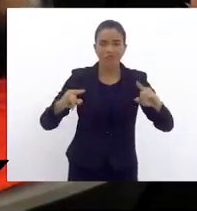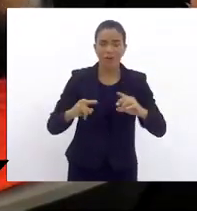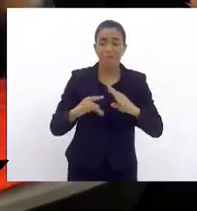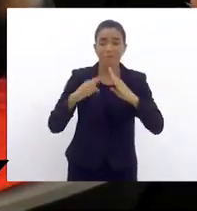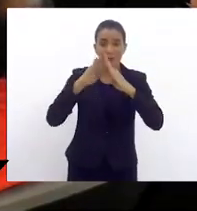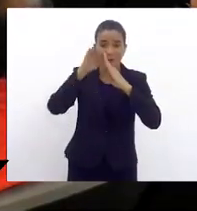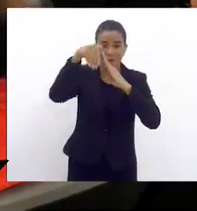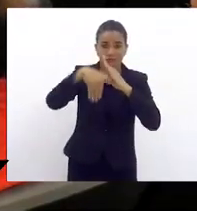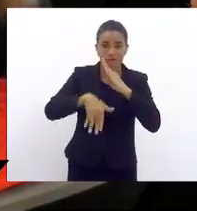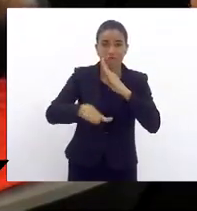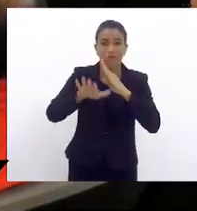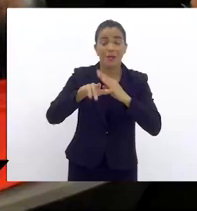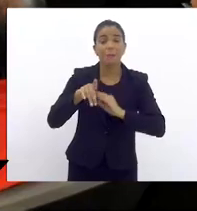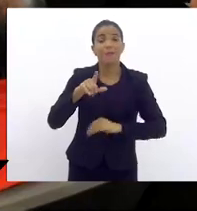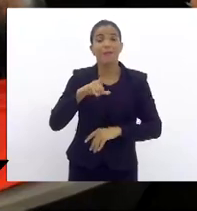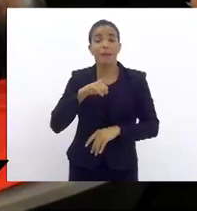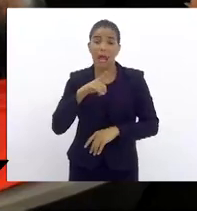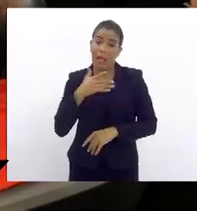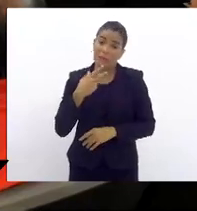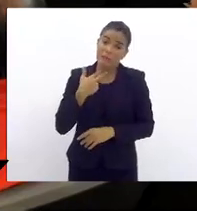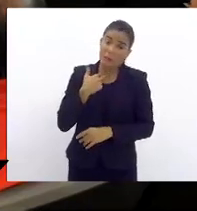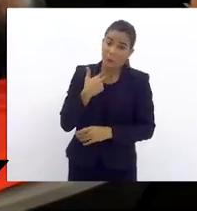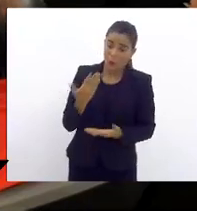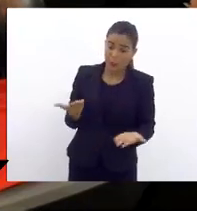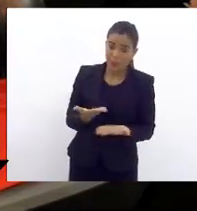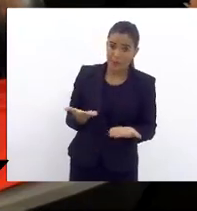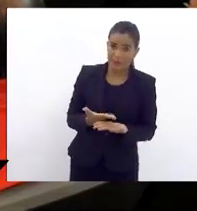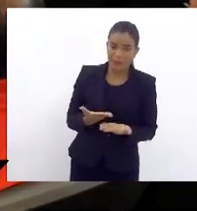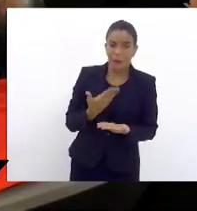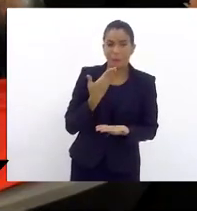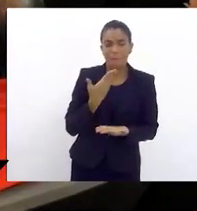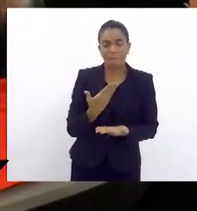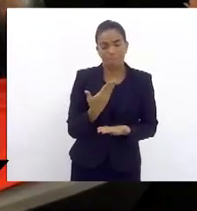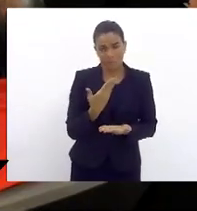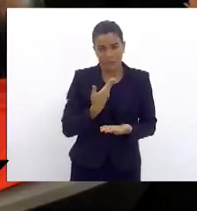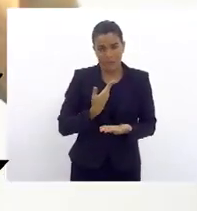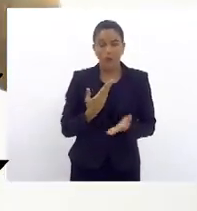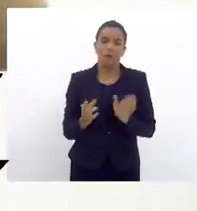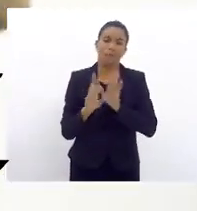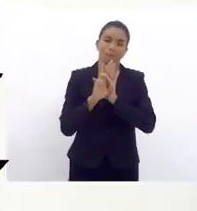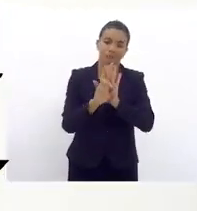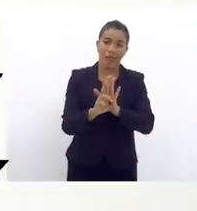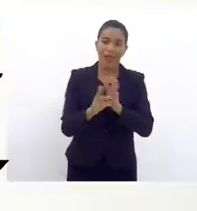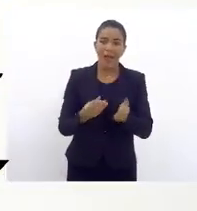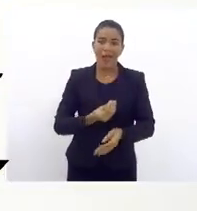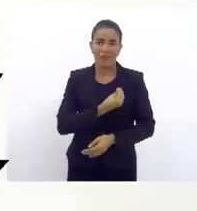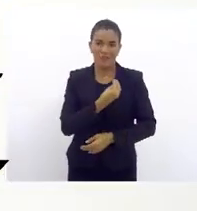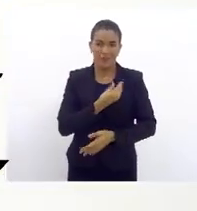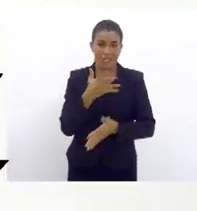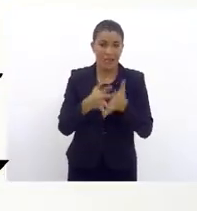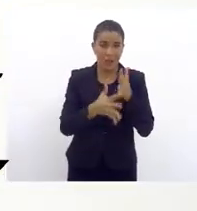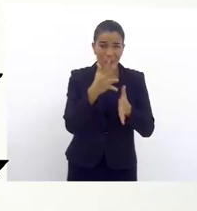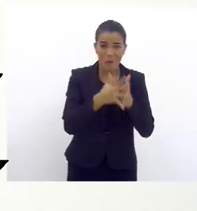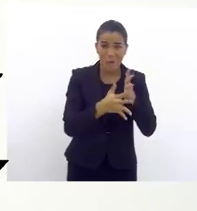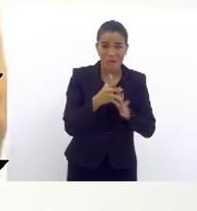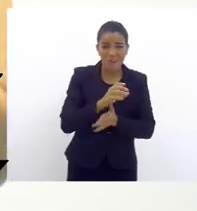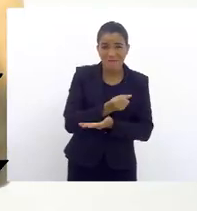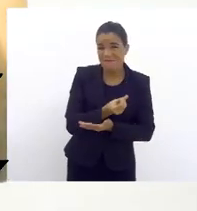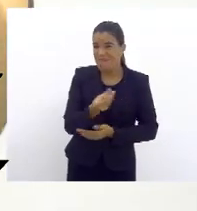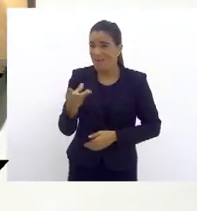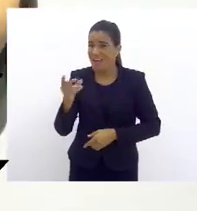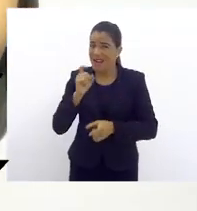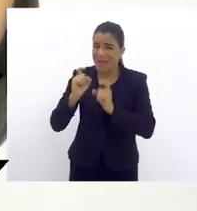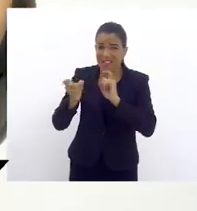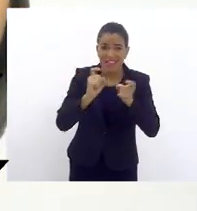institucional e não pode estar presente me pediu para estar E é claro como a vida tá complicada são várias reuniões se sucedendo eu também tenho